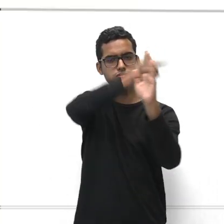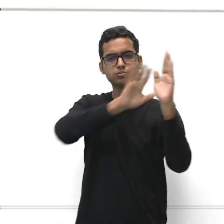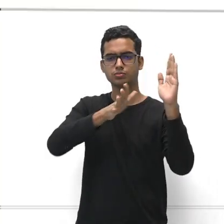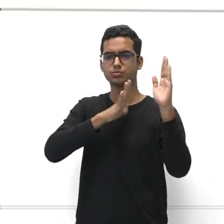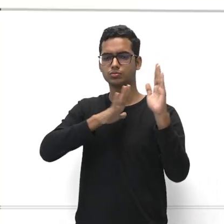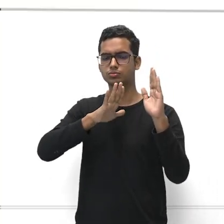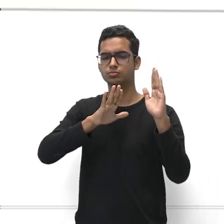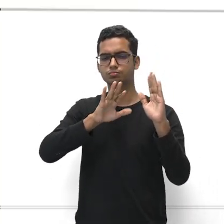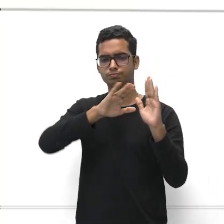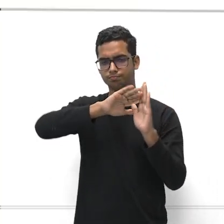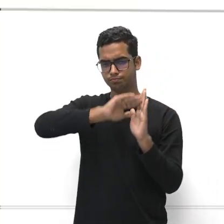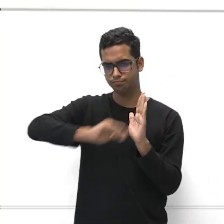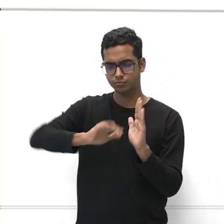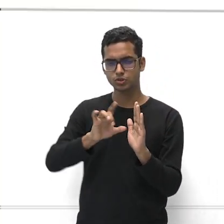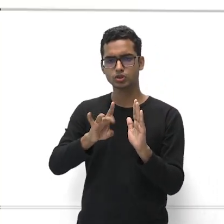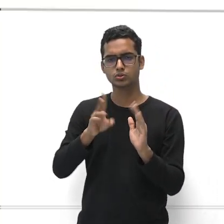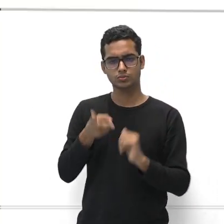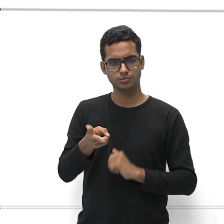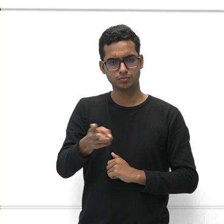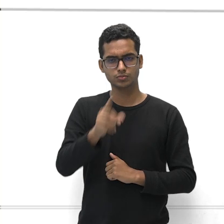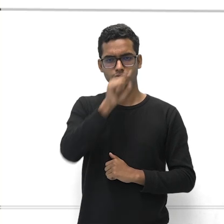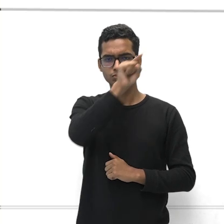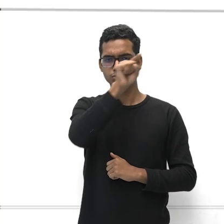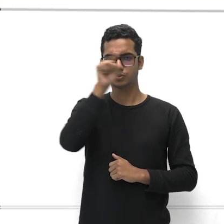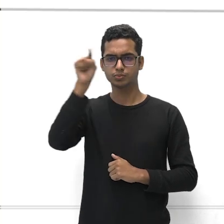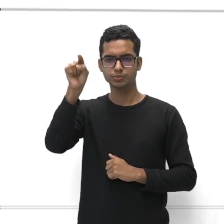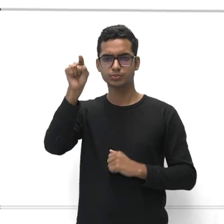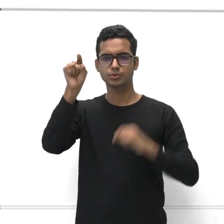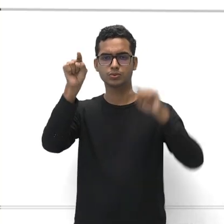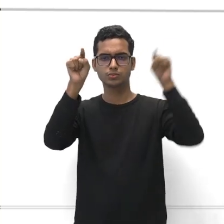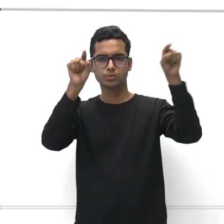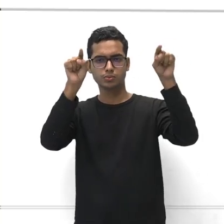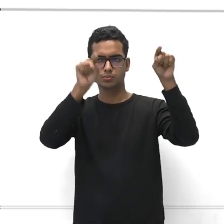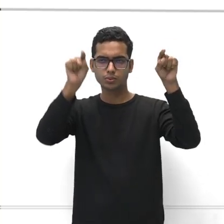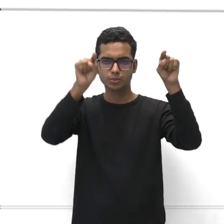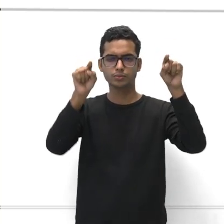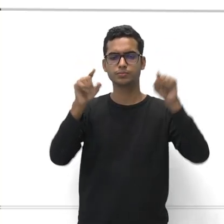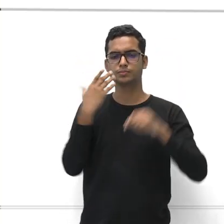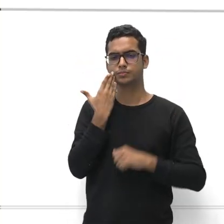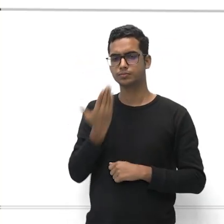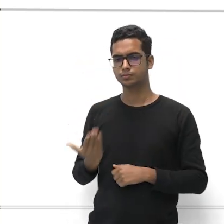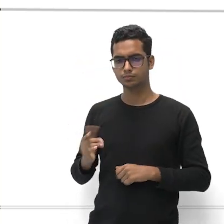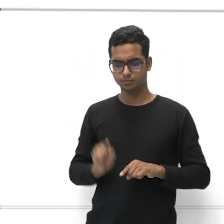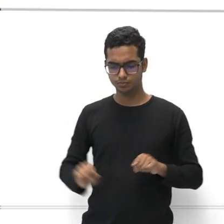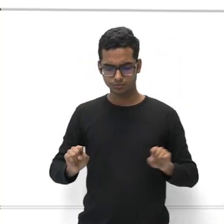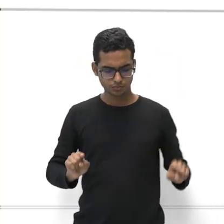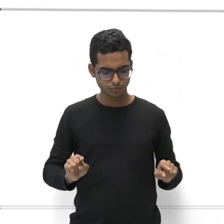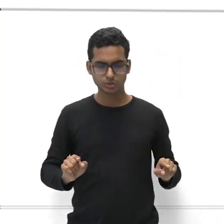tendo cuidado de não apagar os pontos, Isso daqui também não vai